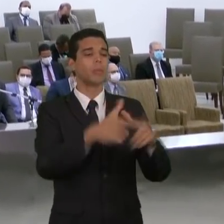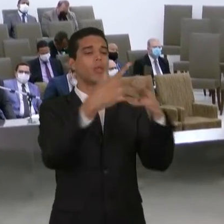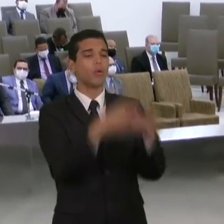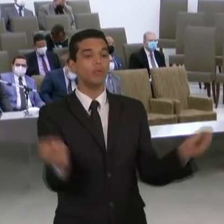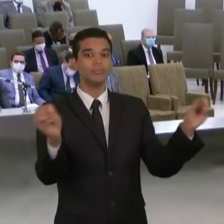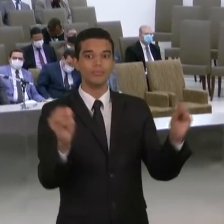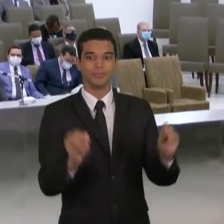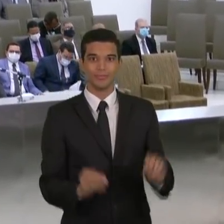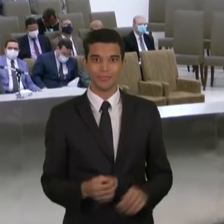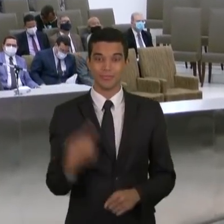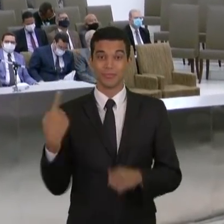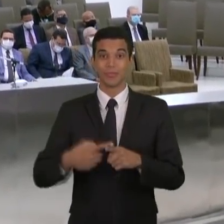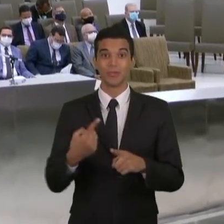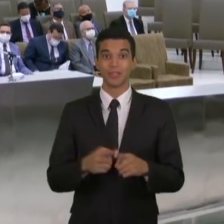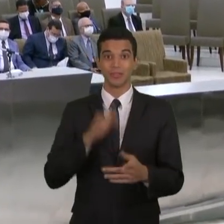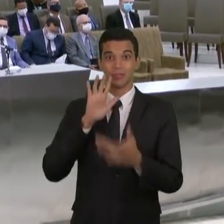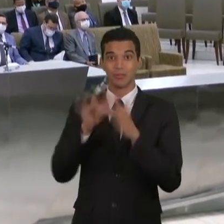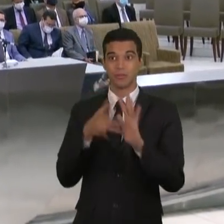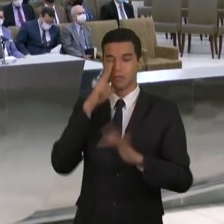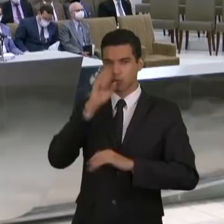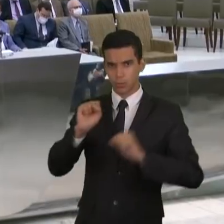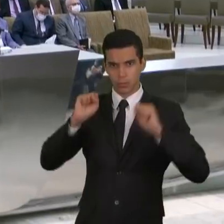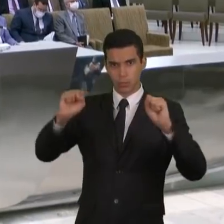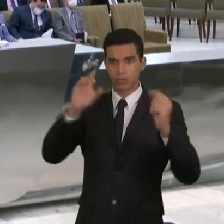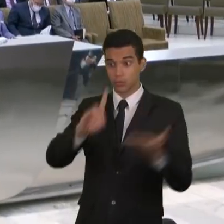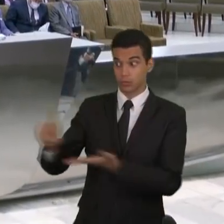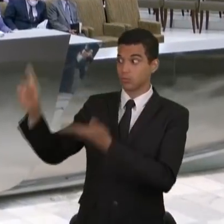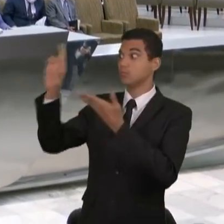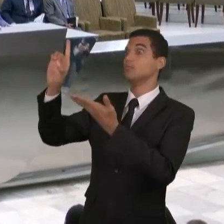Eu Sou Deus